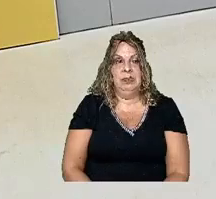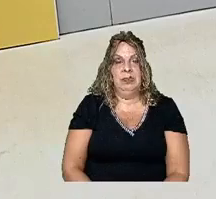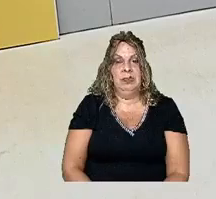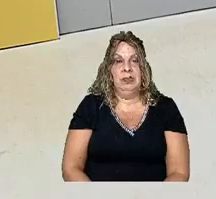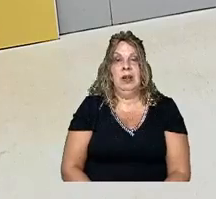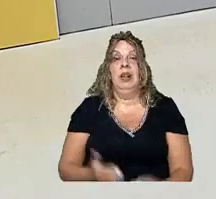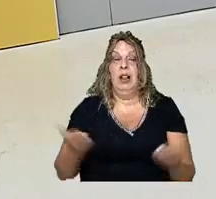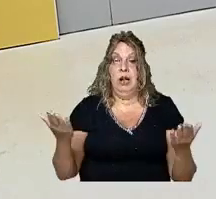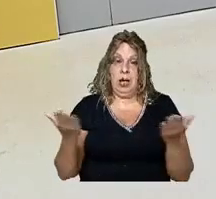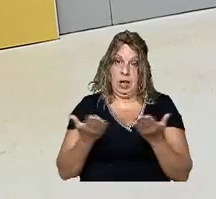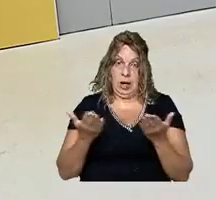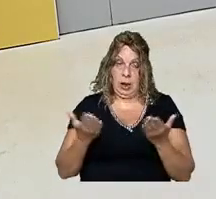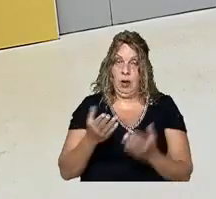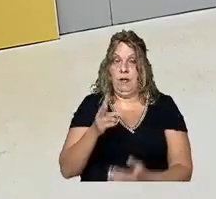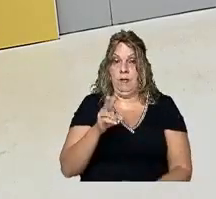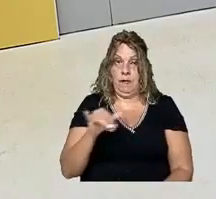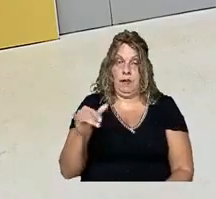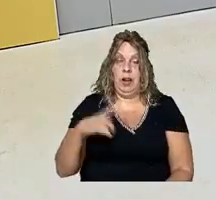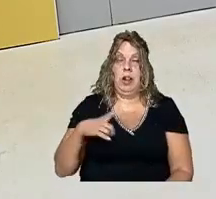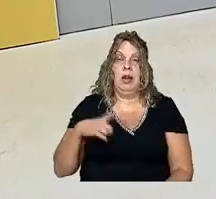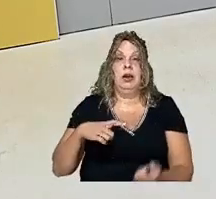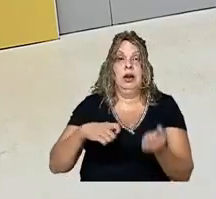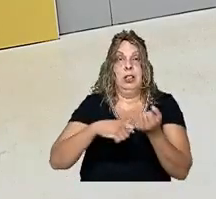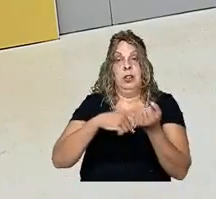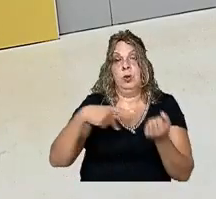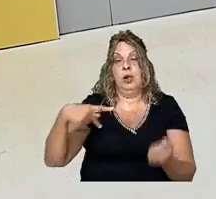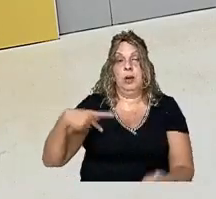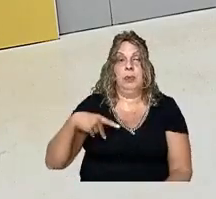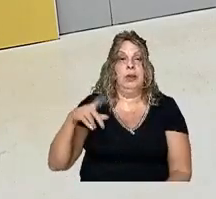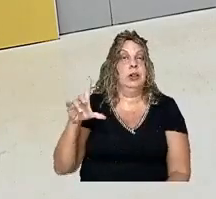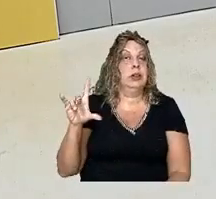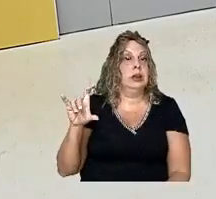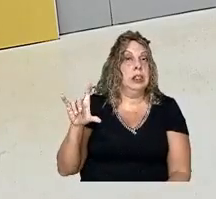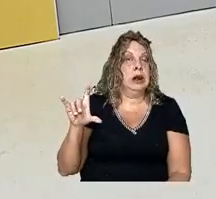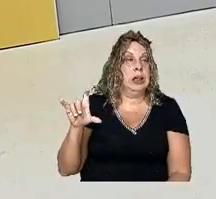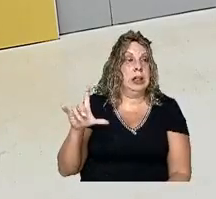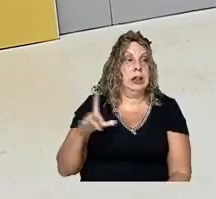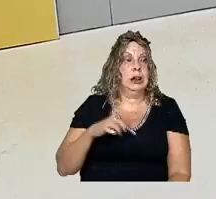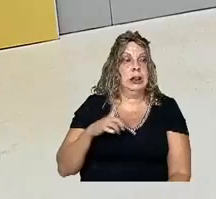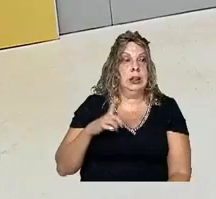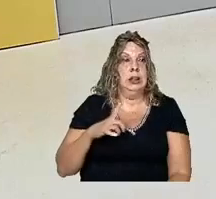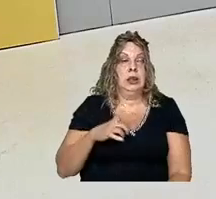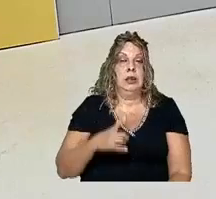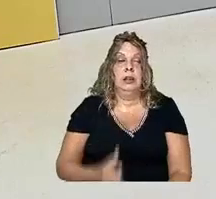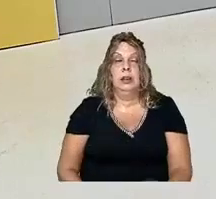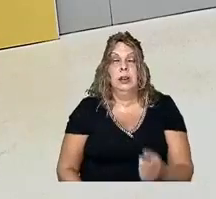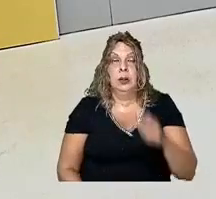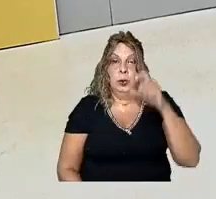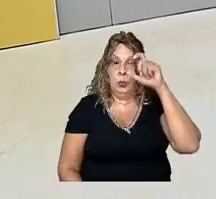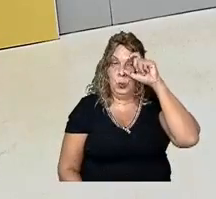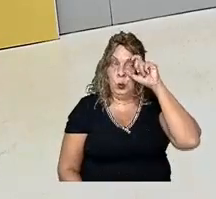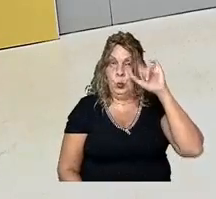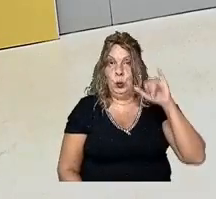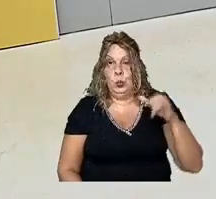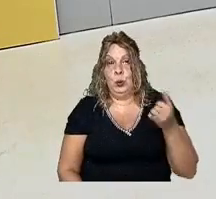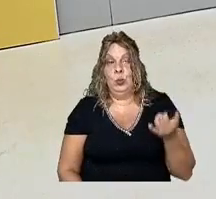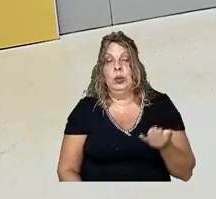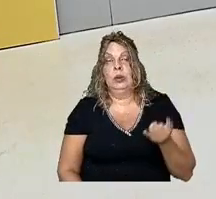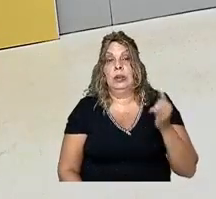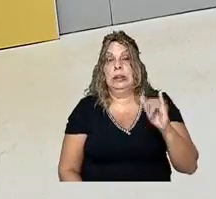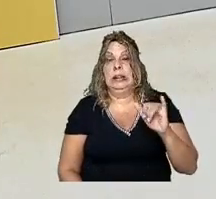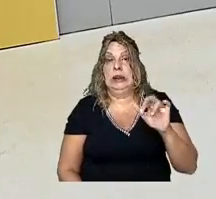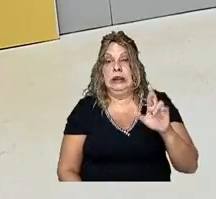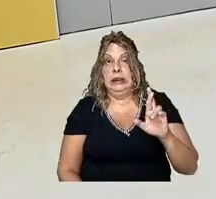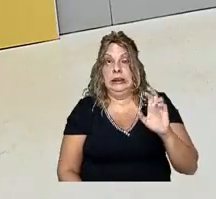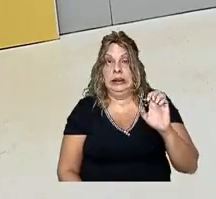do Caju Cap, porque estamos ao vivo e tem muita gente também lá, né? A Irene lá do Santa Maria tá aqui no Insta pedindo beijo.